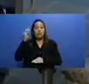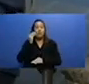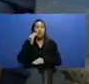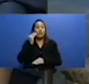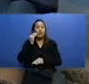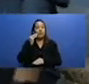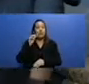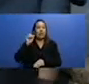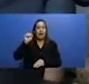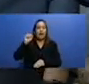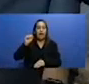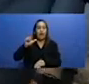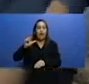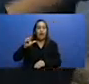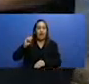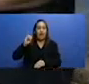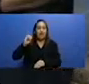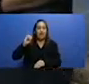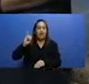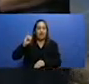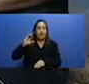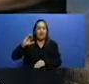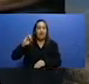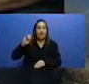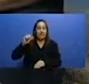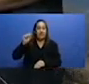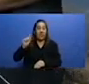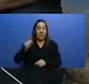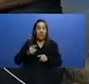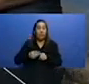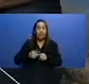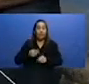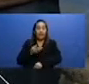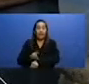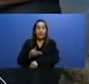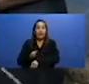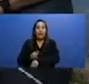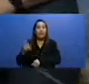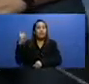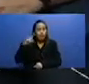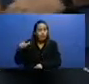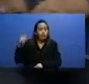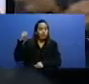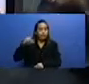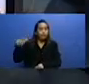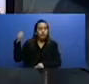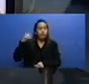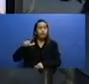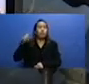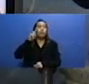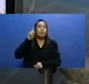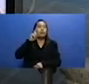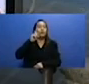Porque ela treina mais dias. Então, coloca a resposta lá.